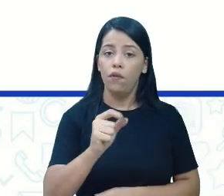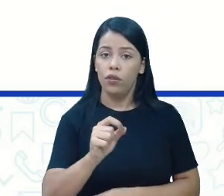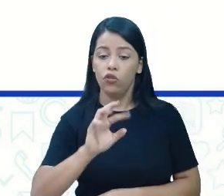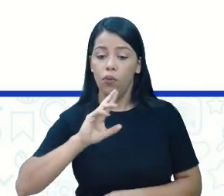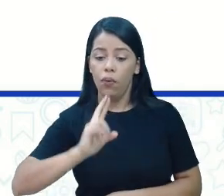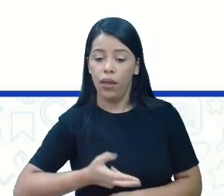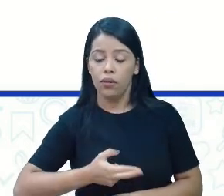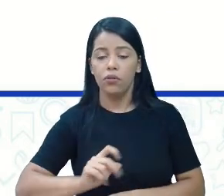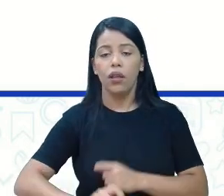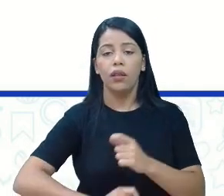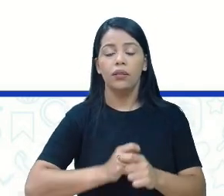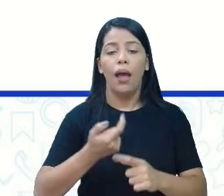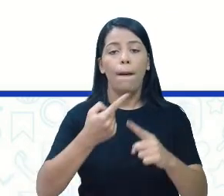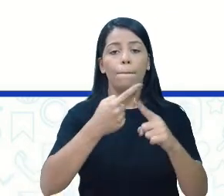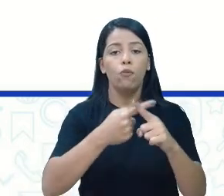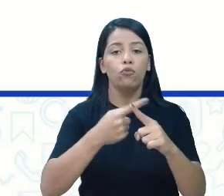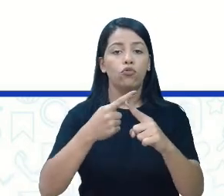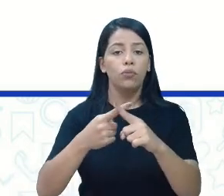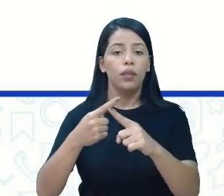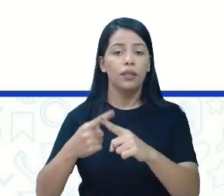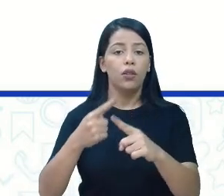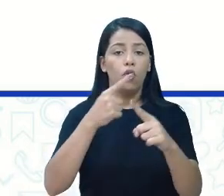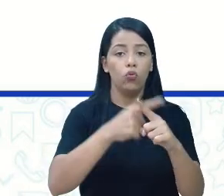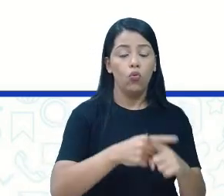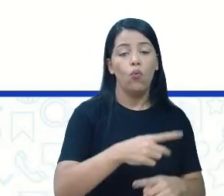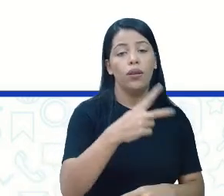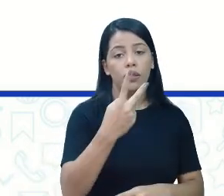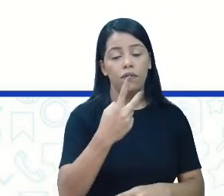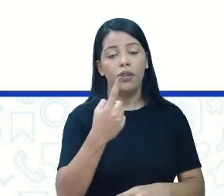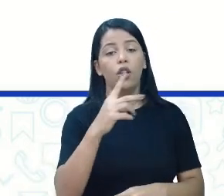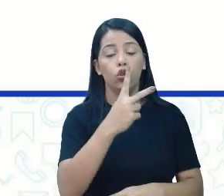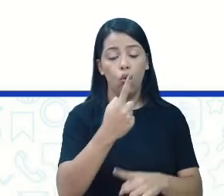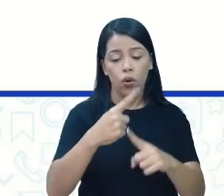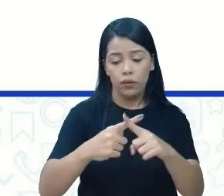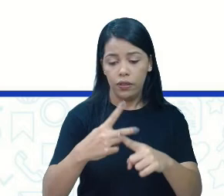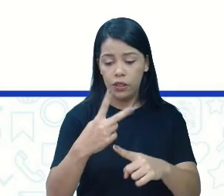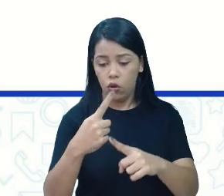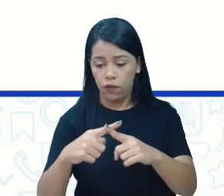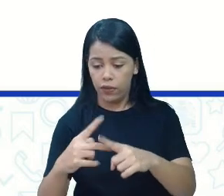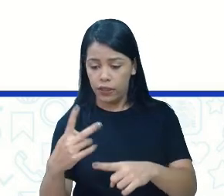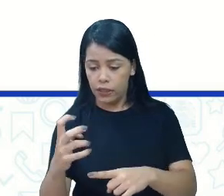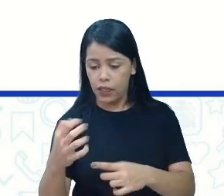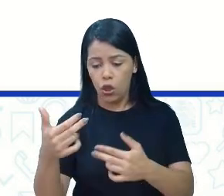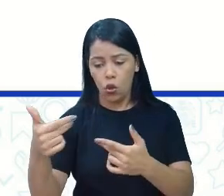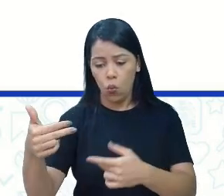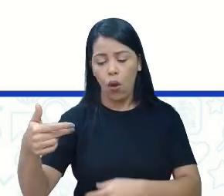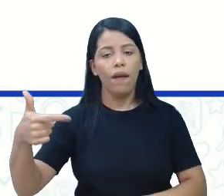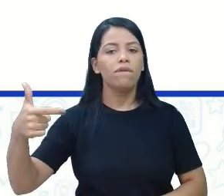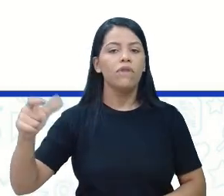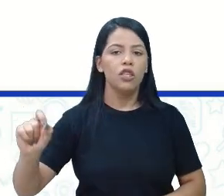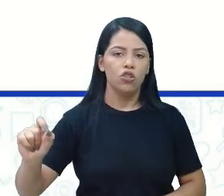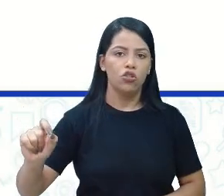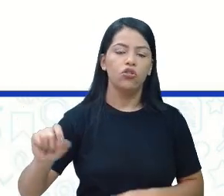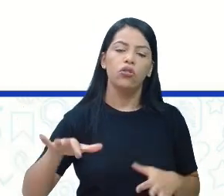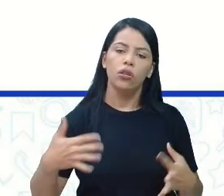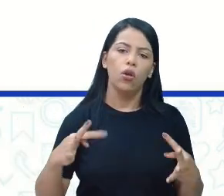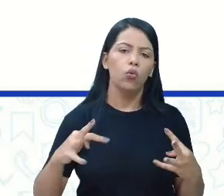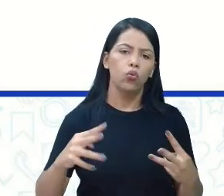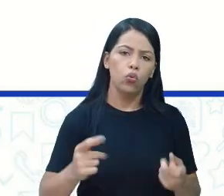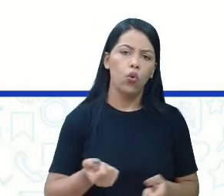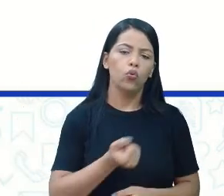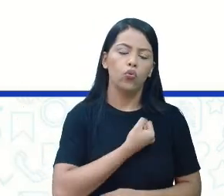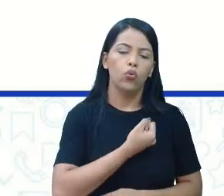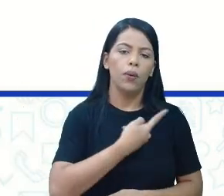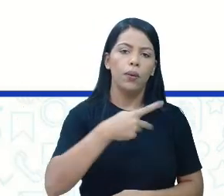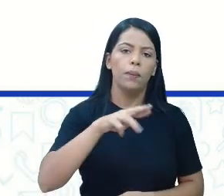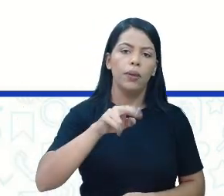resultado da multiplicação de 2 vezes 2 vezes 5. Todos eles números primos. Então, a gente começou a